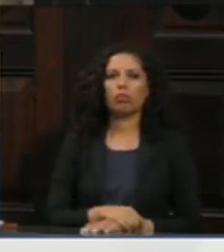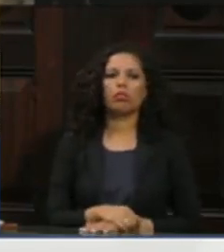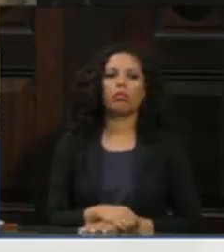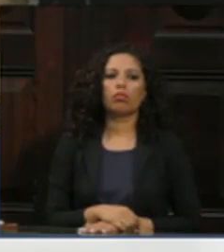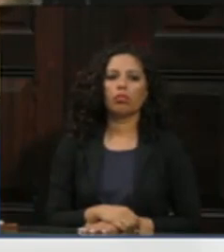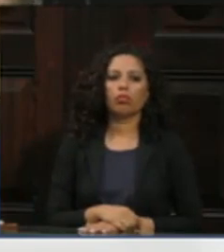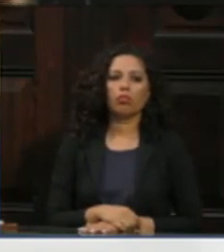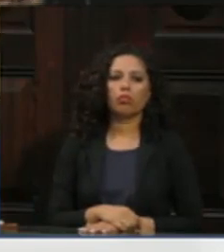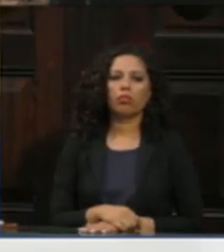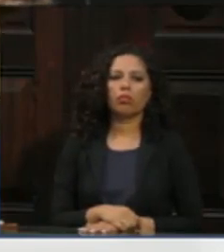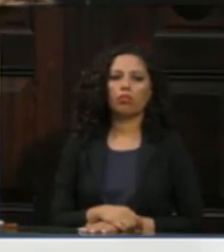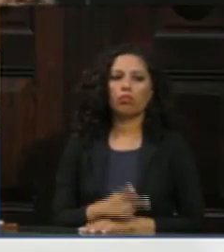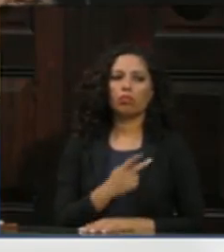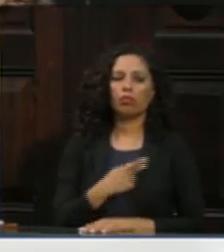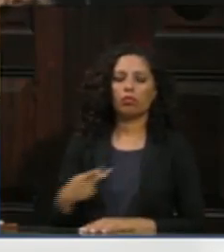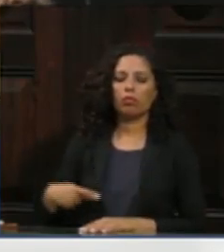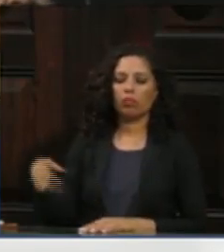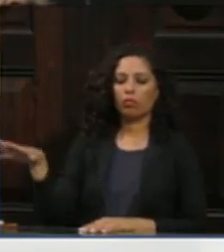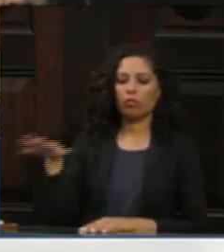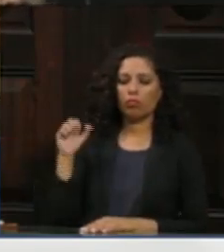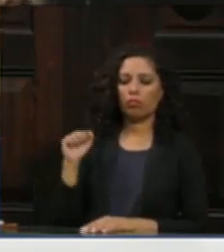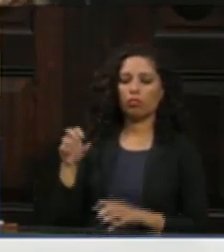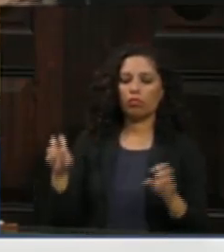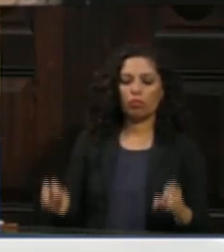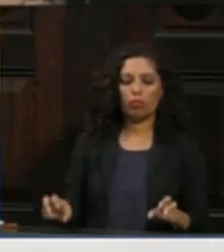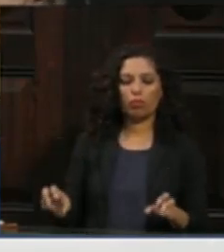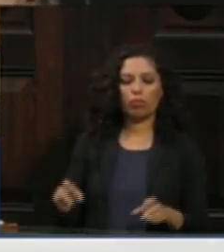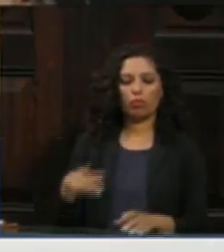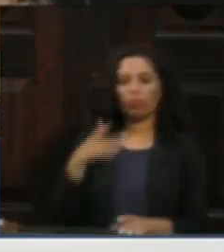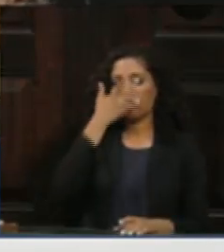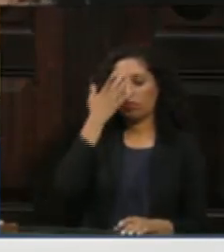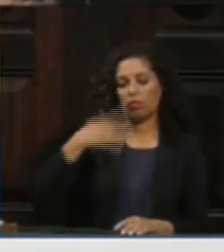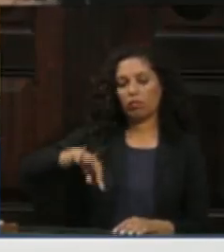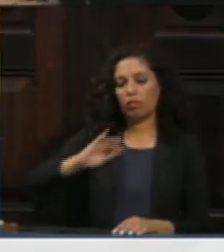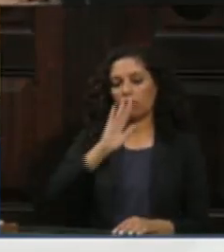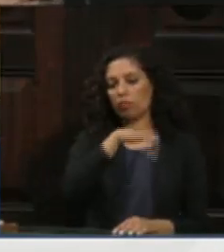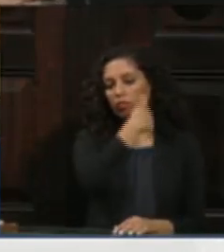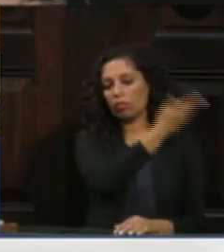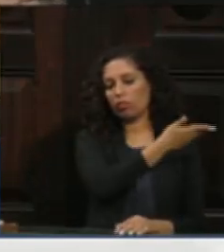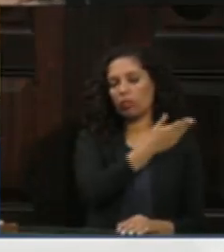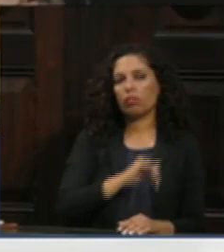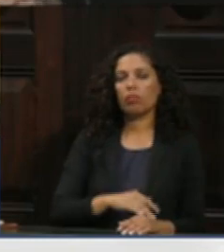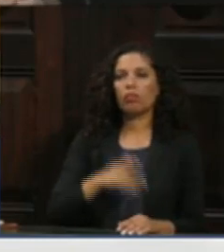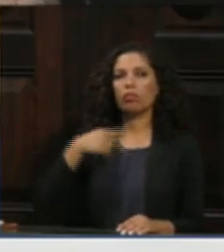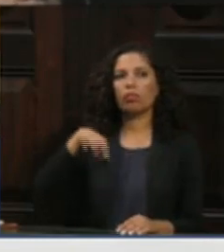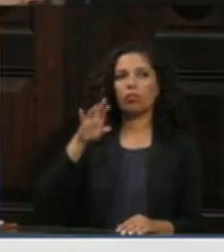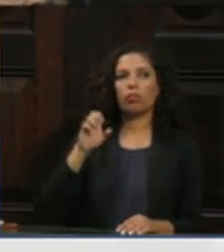para um sem a autorização do outro. Tá? Obrigado, presidente.